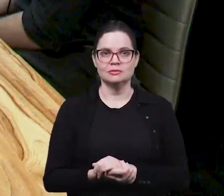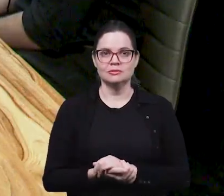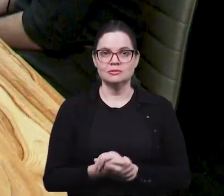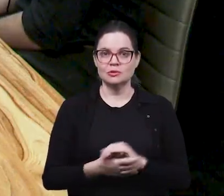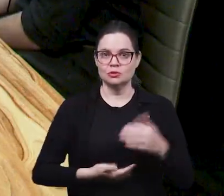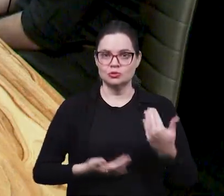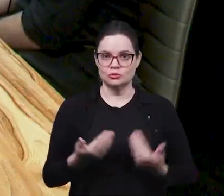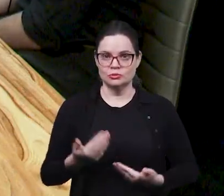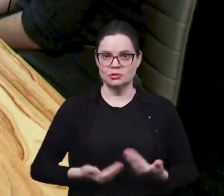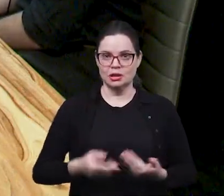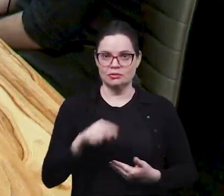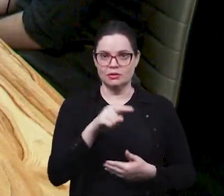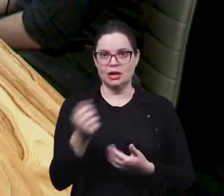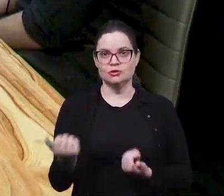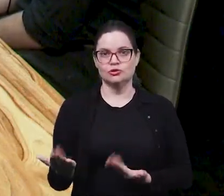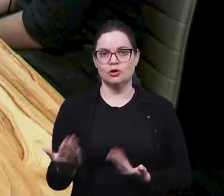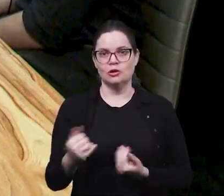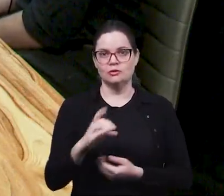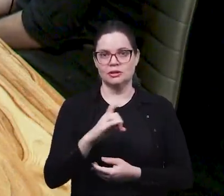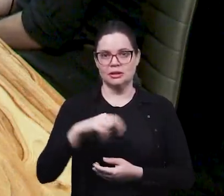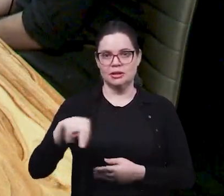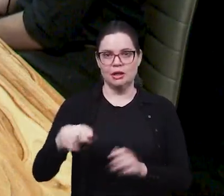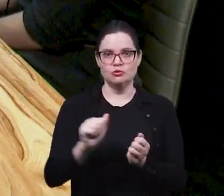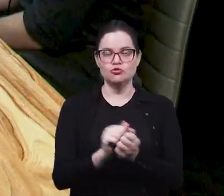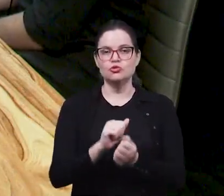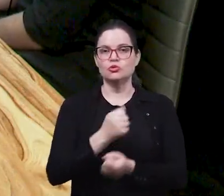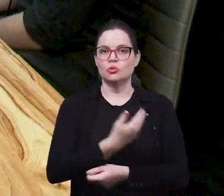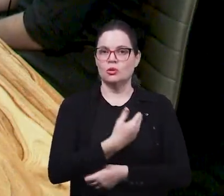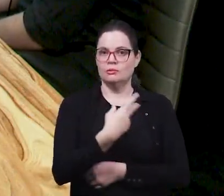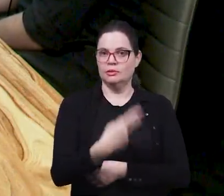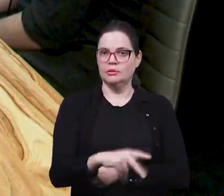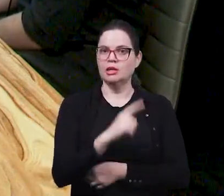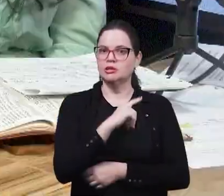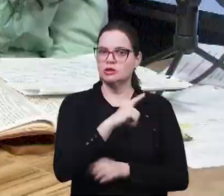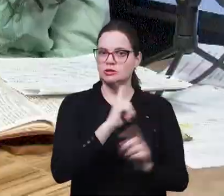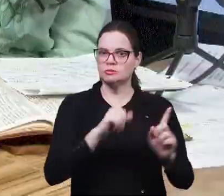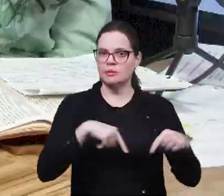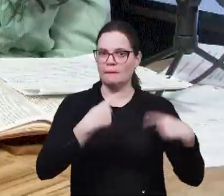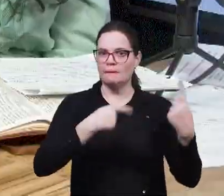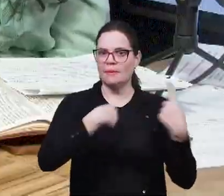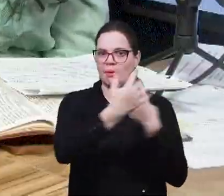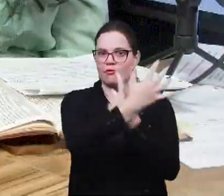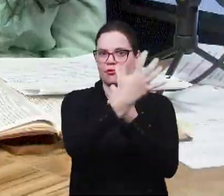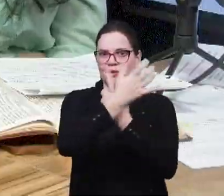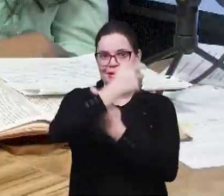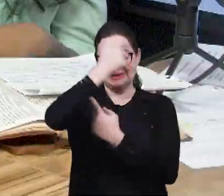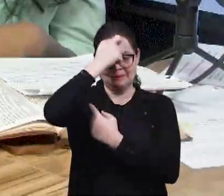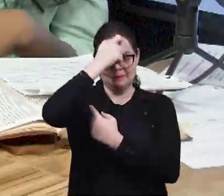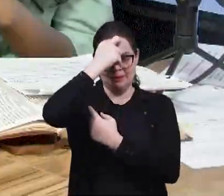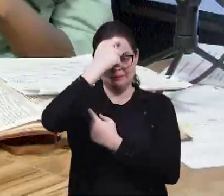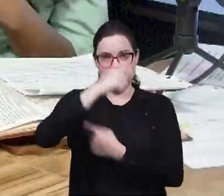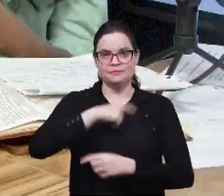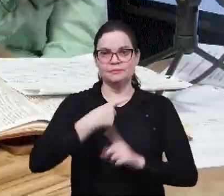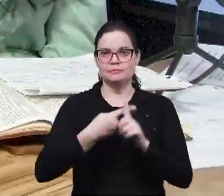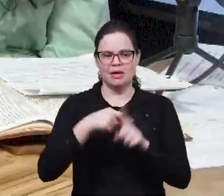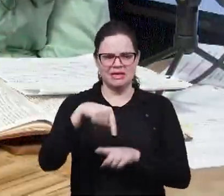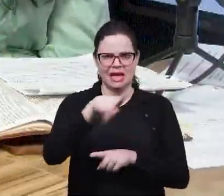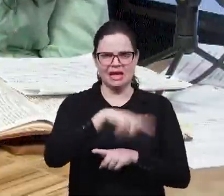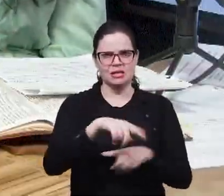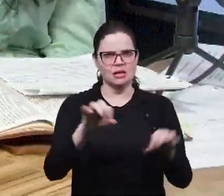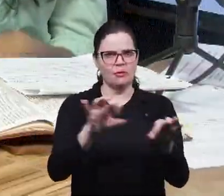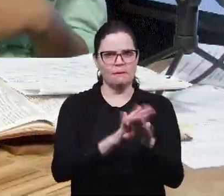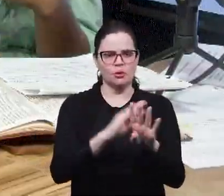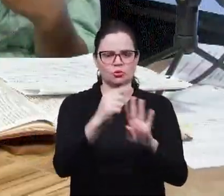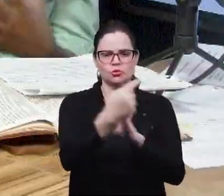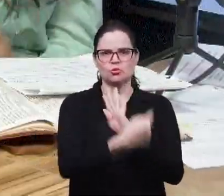os jovens, né, ali Daniel, seus amigos, eles sofriam muitos ataques à mente. Porém, eles tinham todo um preparo,